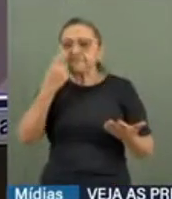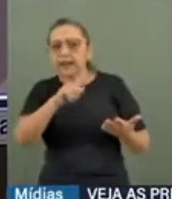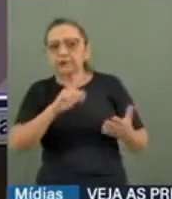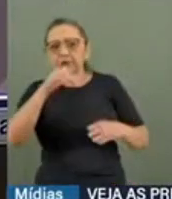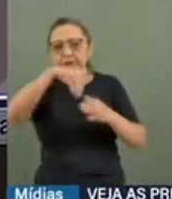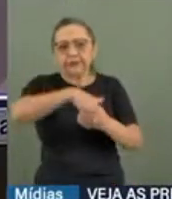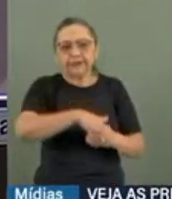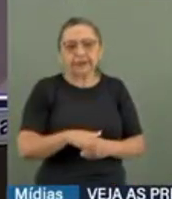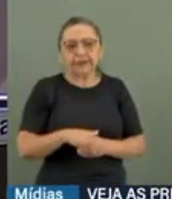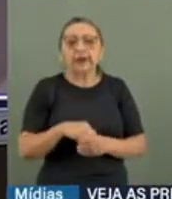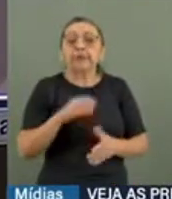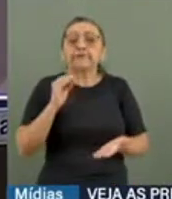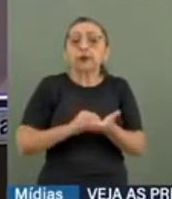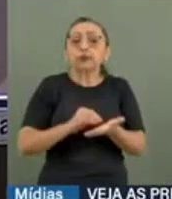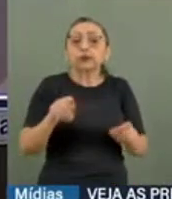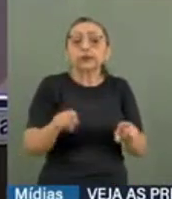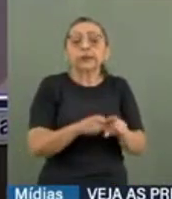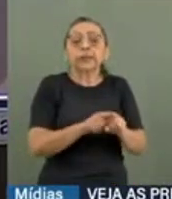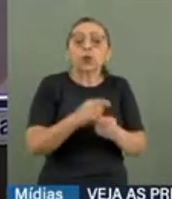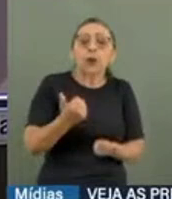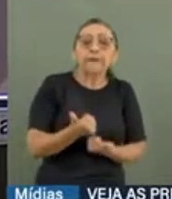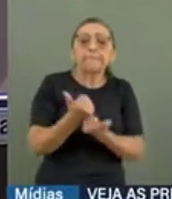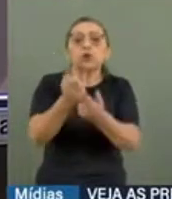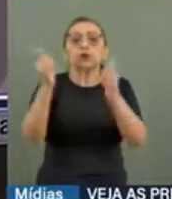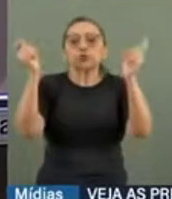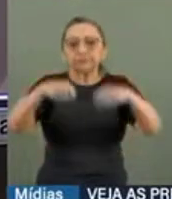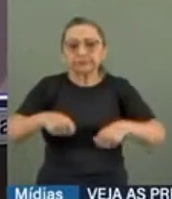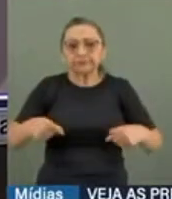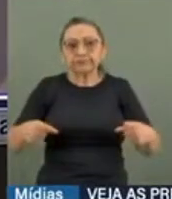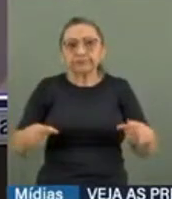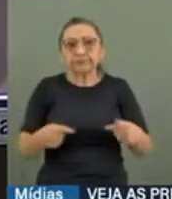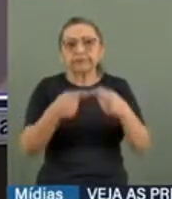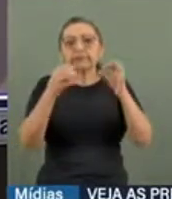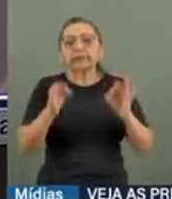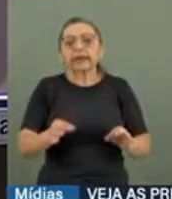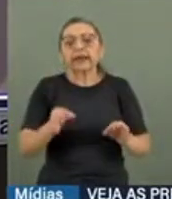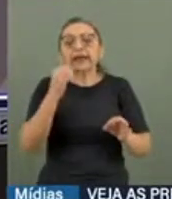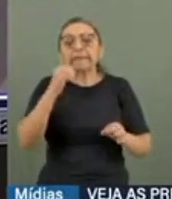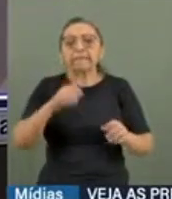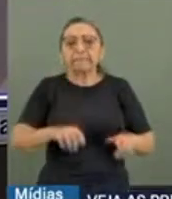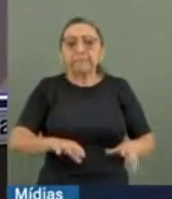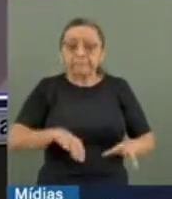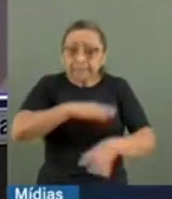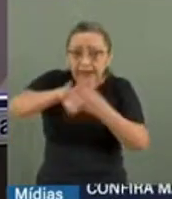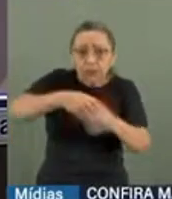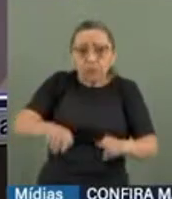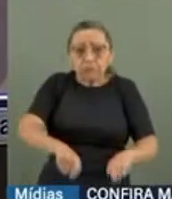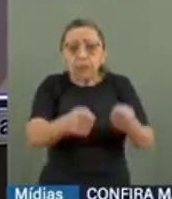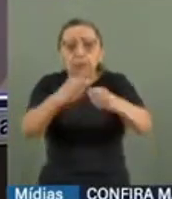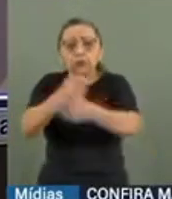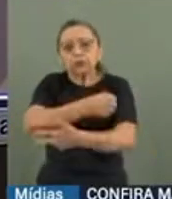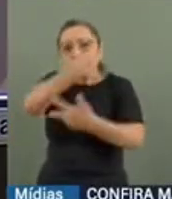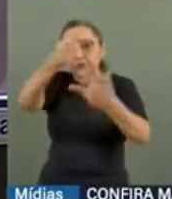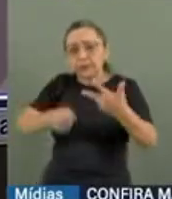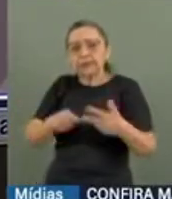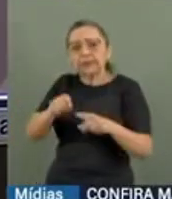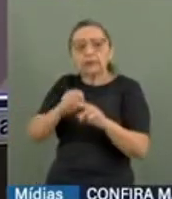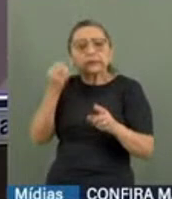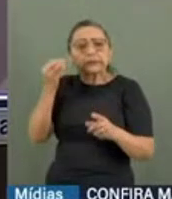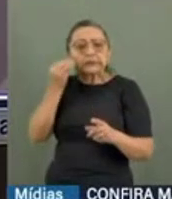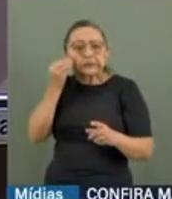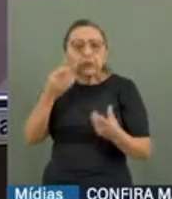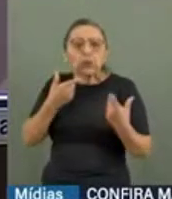eleitoral. Faltou-lhes o apoio suficiente. A depredação do patrimônio público, o atentado